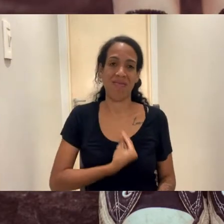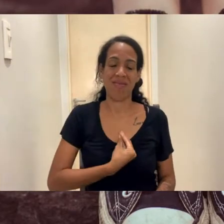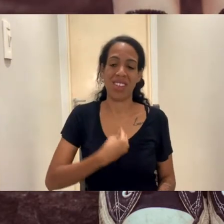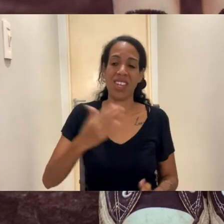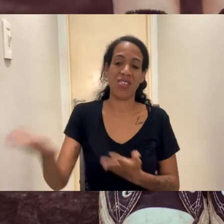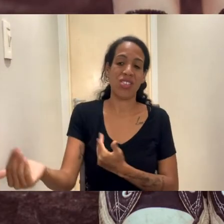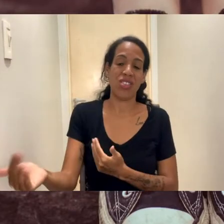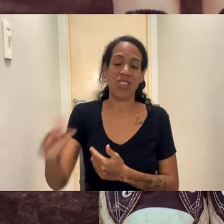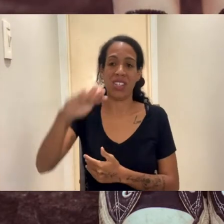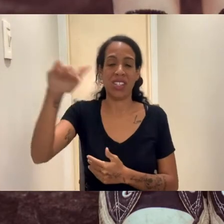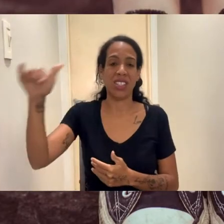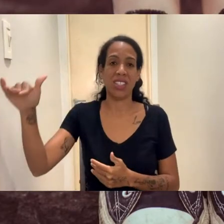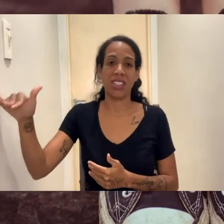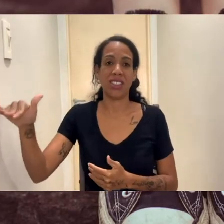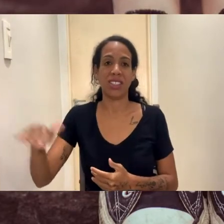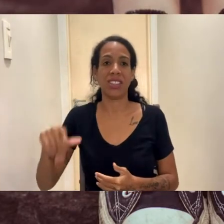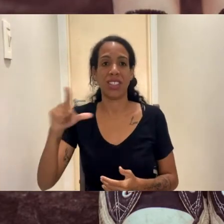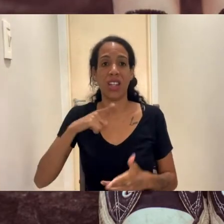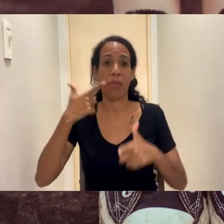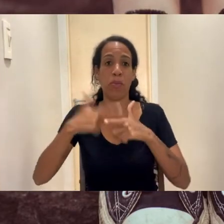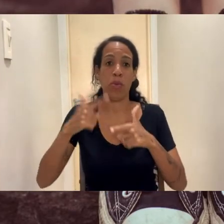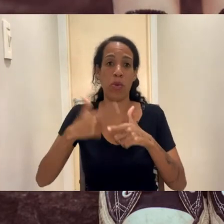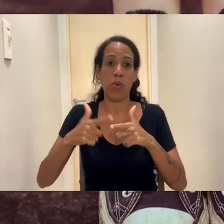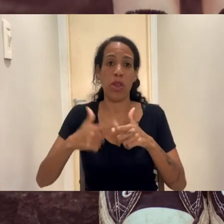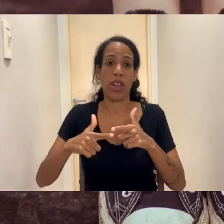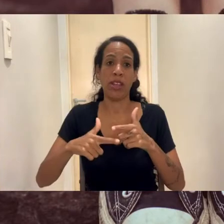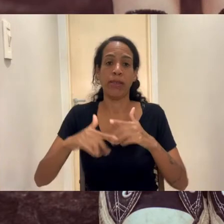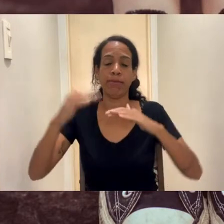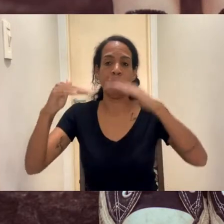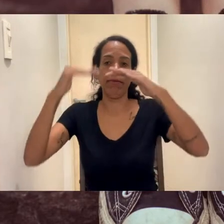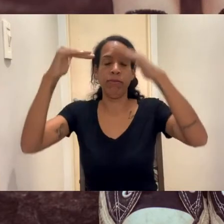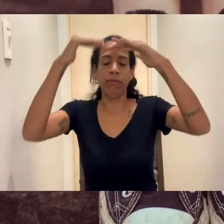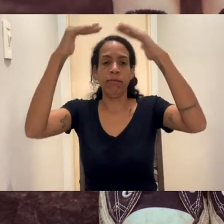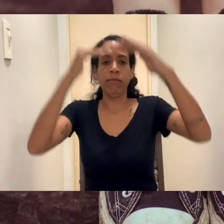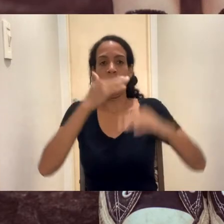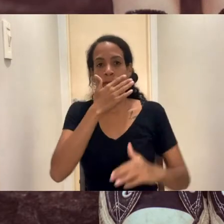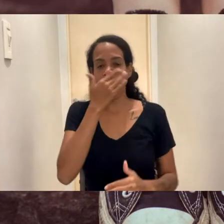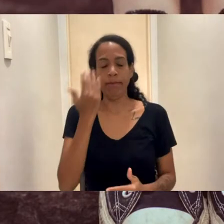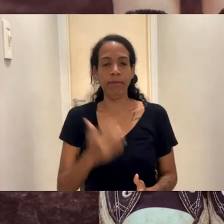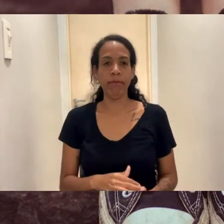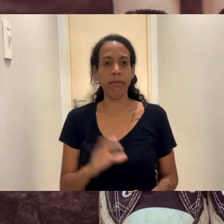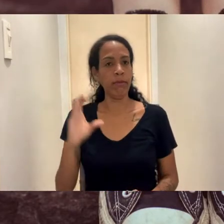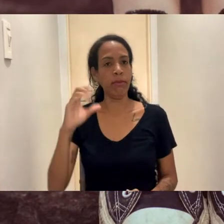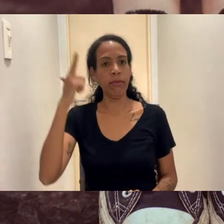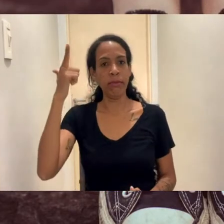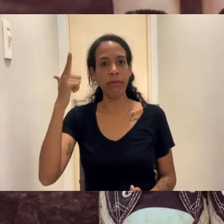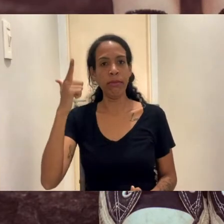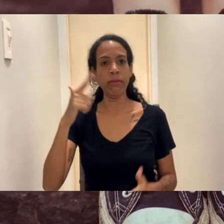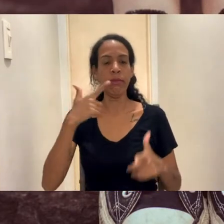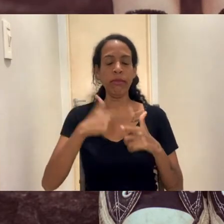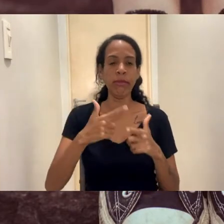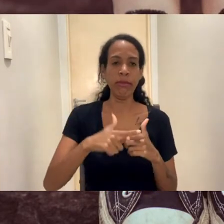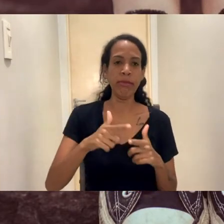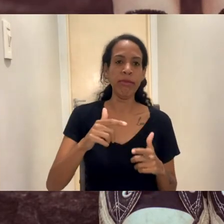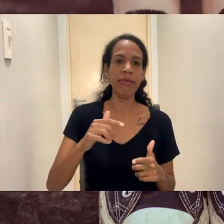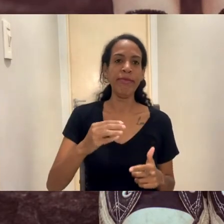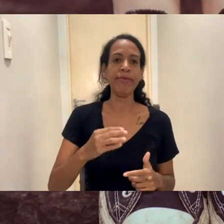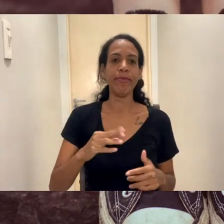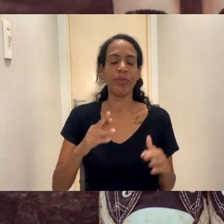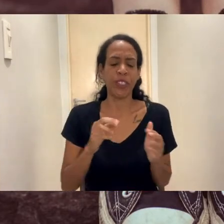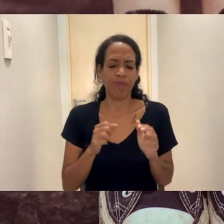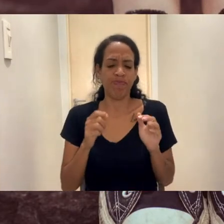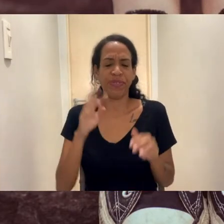jovens por estarem em situação de desenvolvimento, né? A lógica do assistencialismo e da